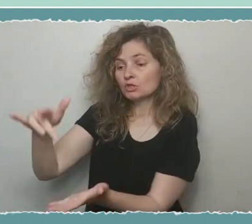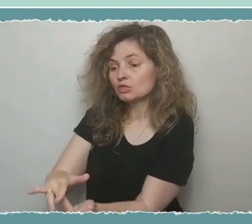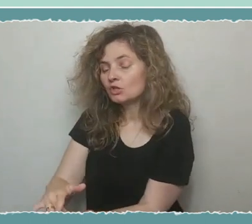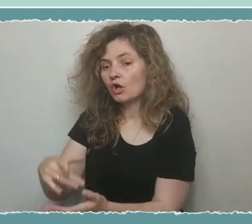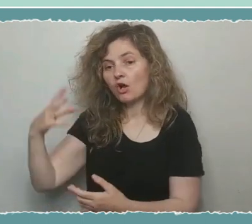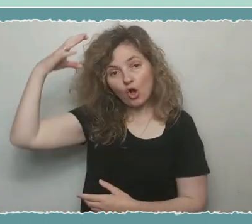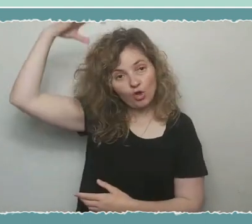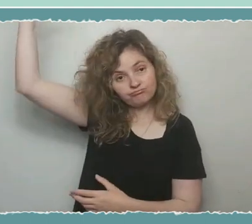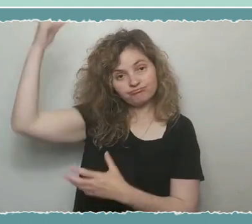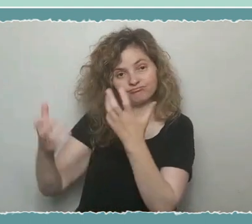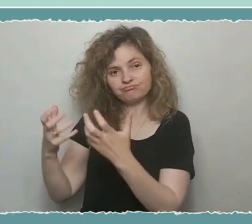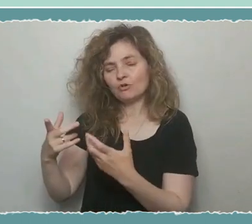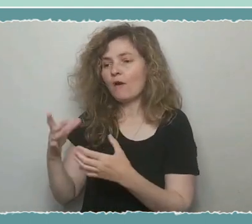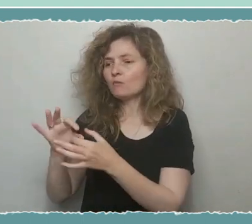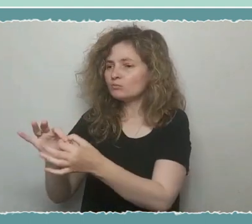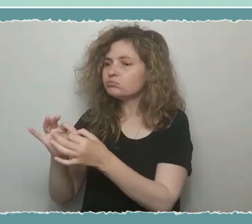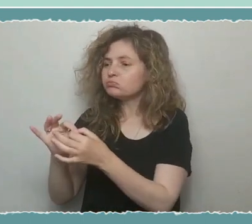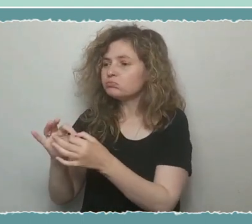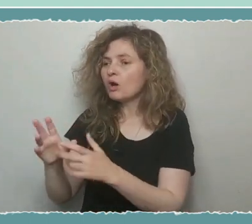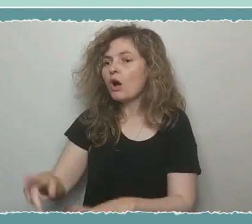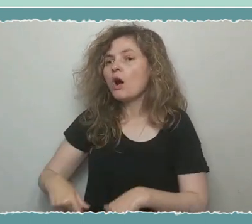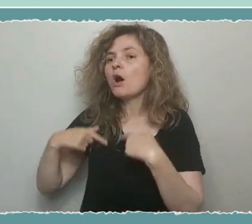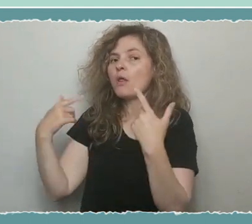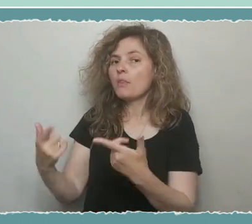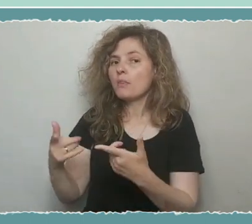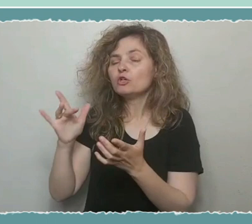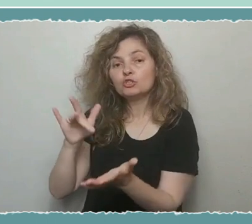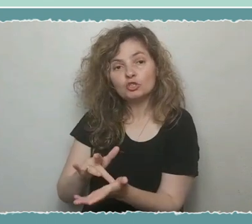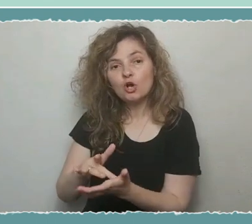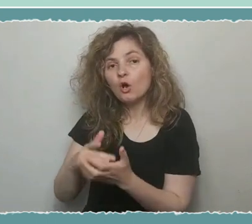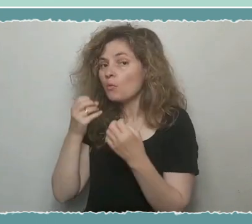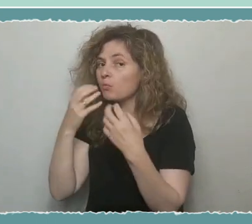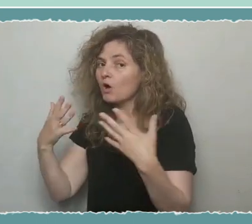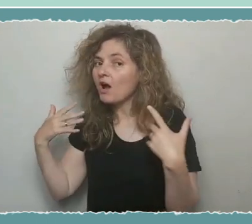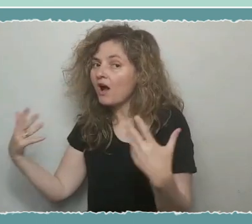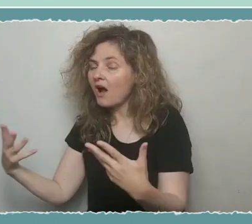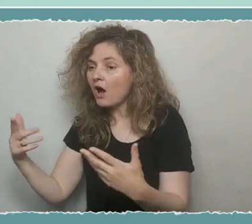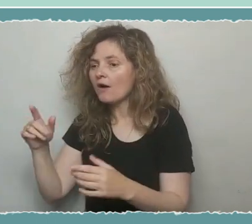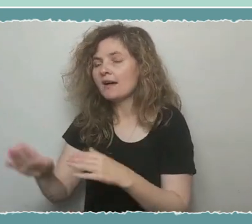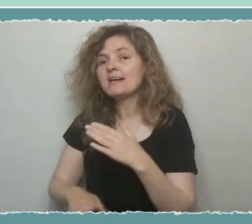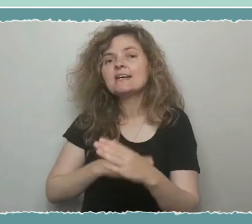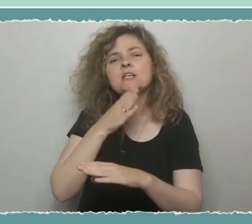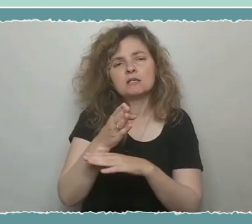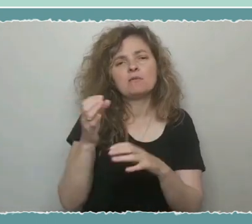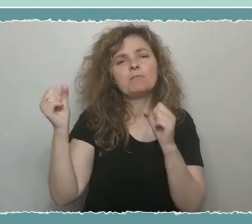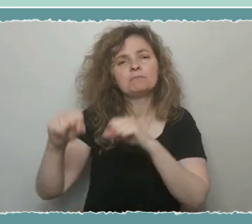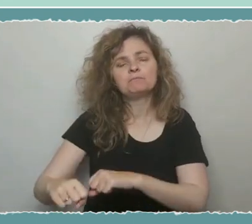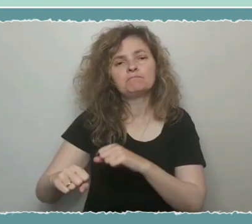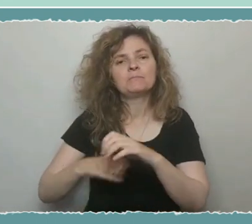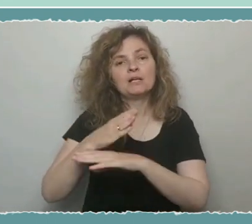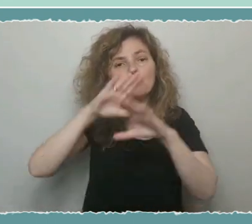e Gregorio fixeronse colegas, foron coñecer a toda esta xente. Logo de deixar Buenos Aires, dixeronlle unha cousa, que iban ir ao polo